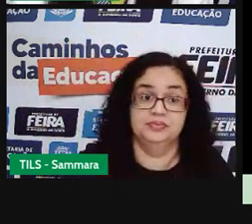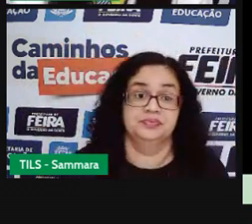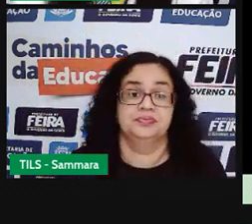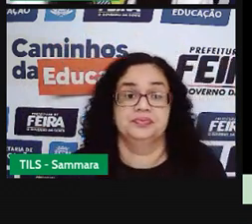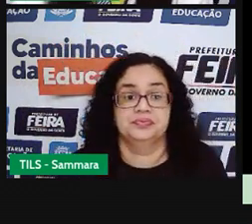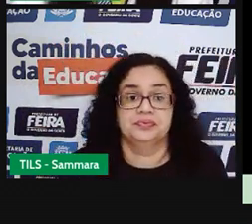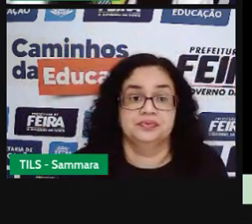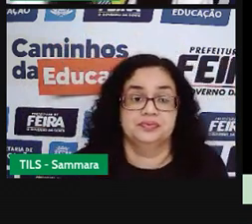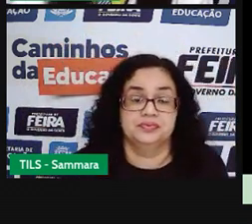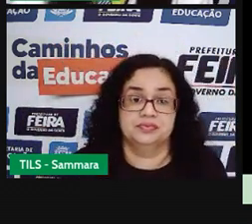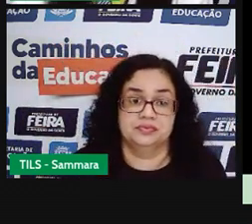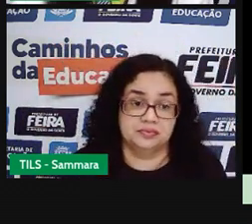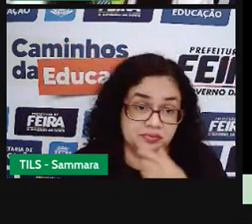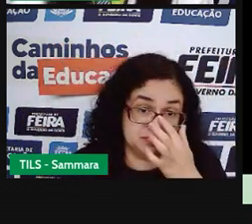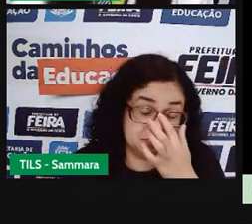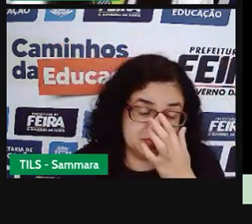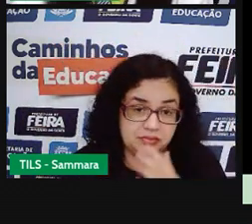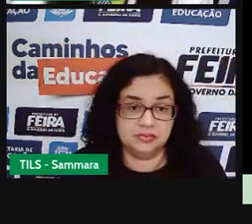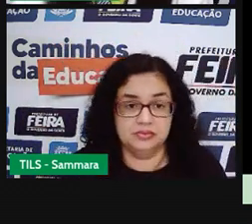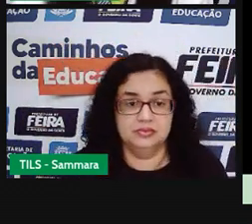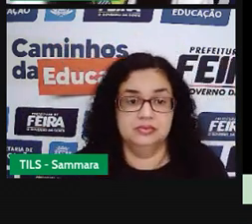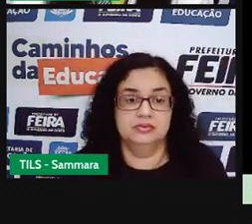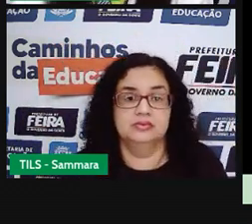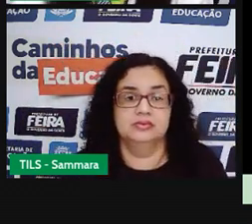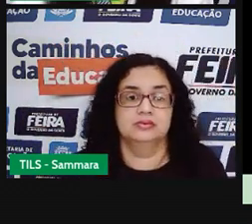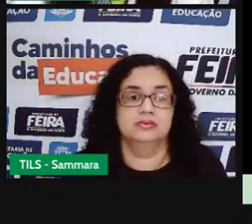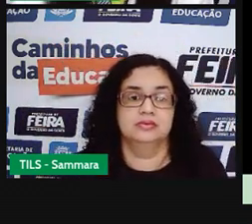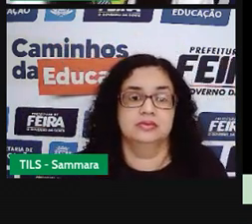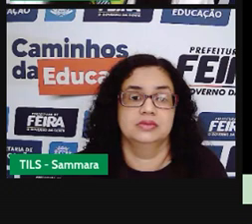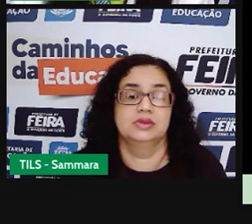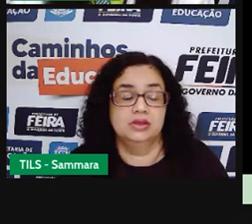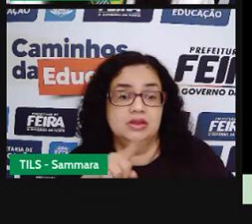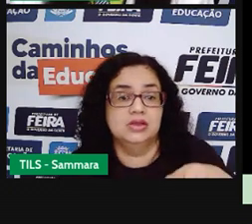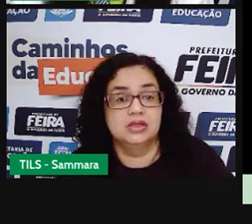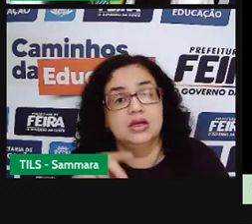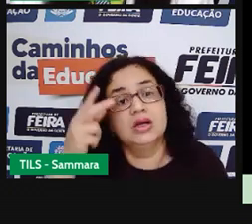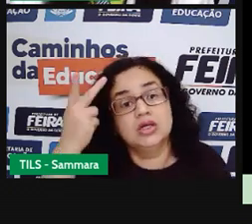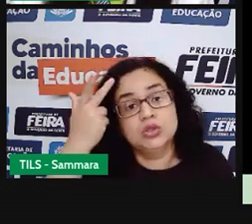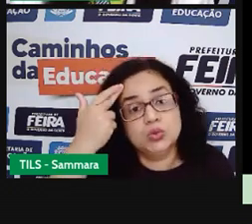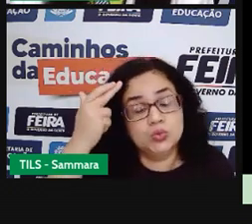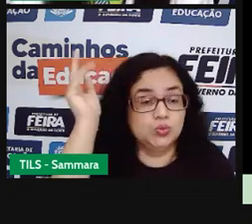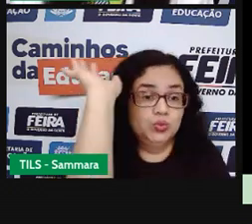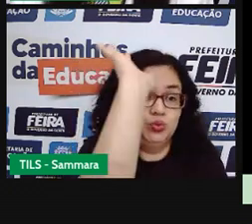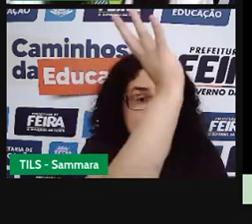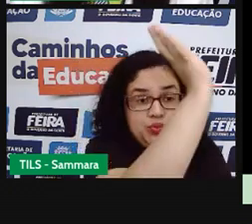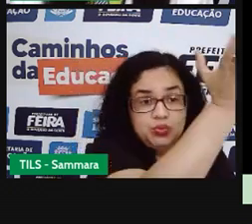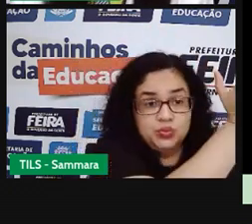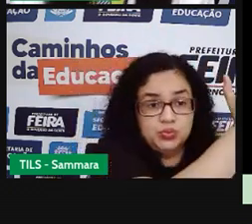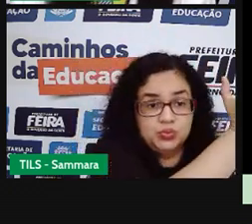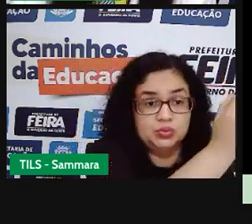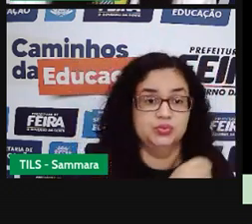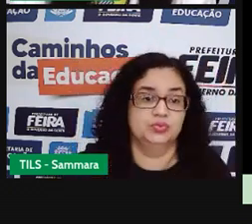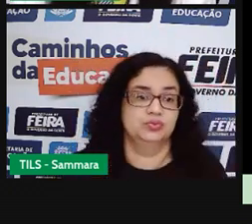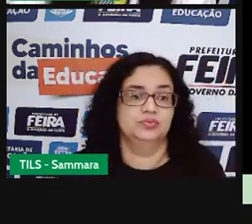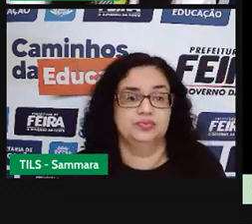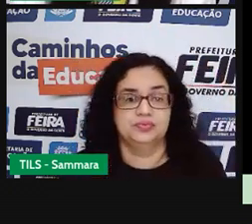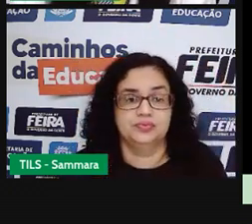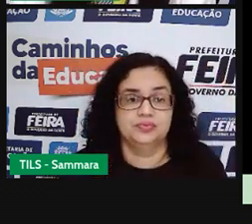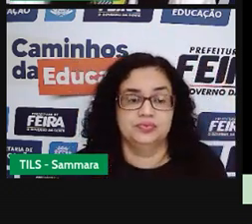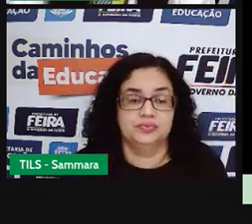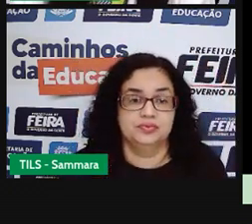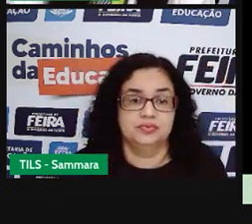natural exatamente né a base material natural e de origem mineral